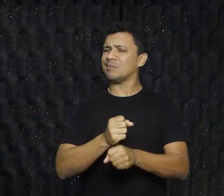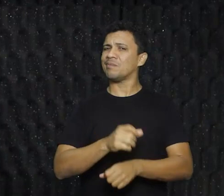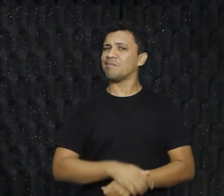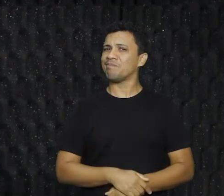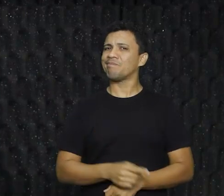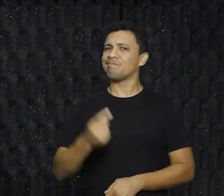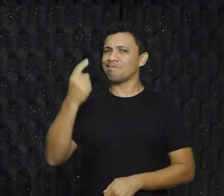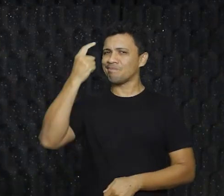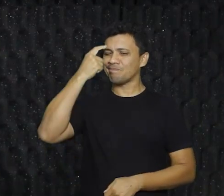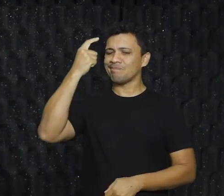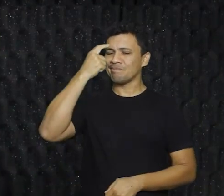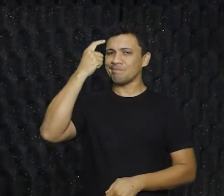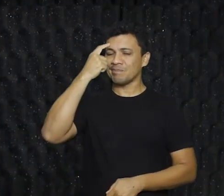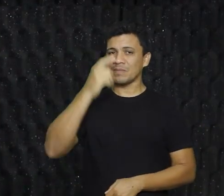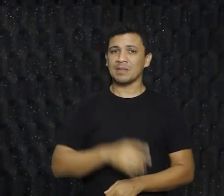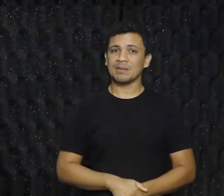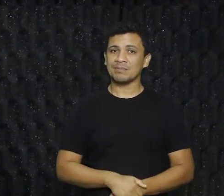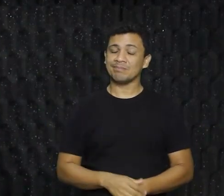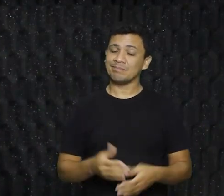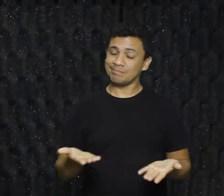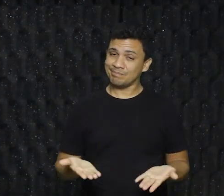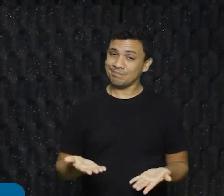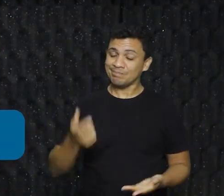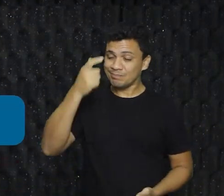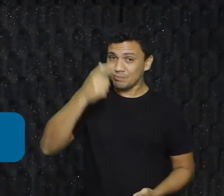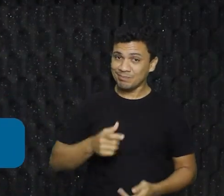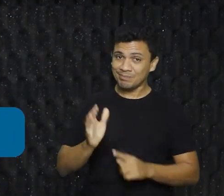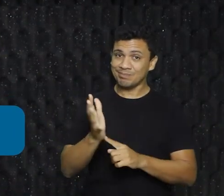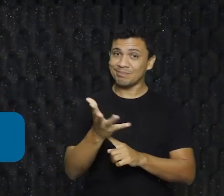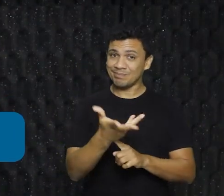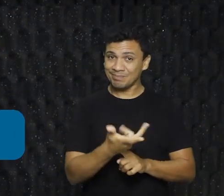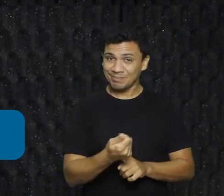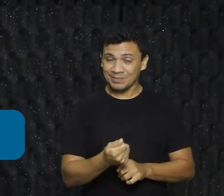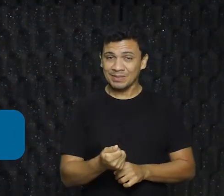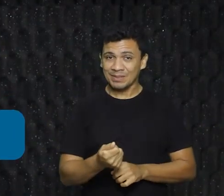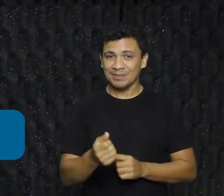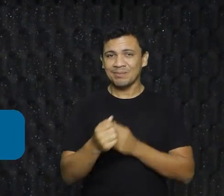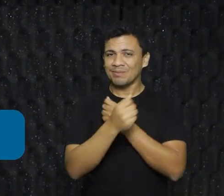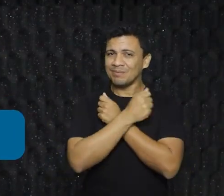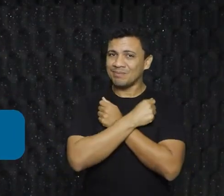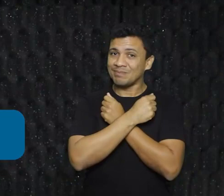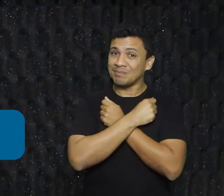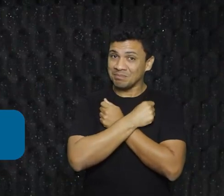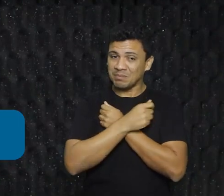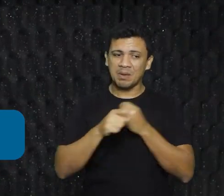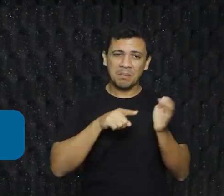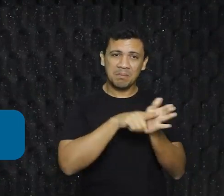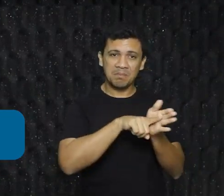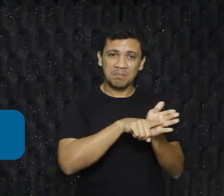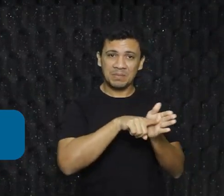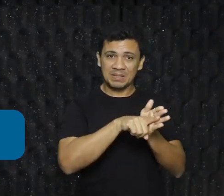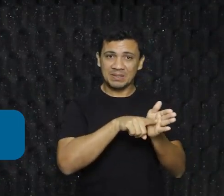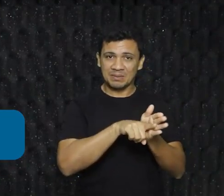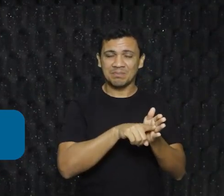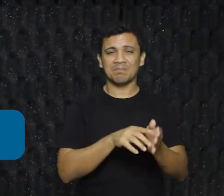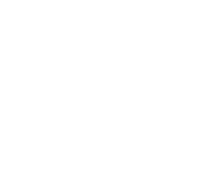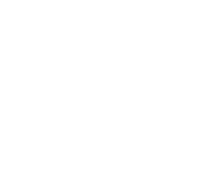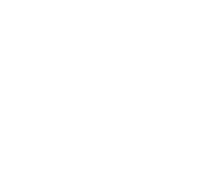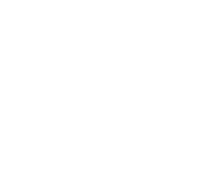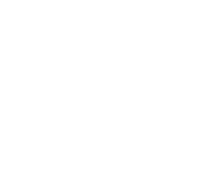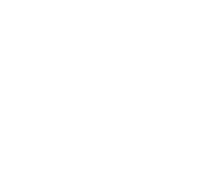Fica o pensamento. Então, professor Marcos Dominici, professor de arte, um abraço para vocês, né? Busquem sobre as vanguardas. Fui!